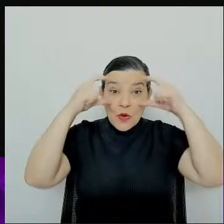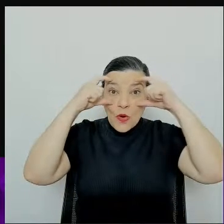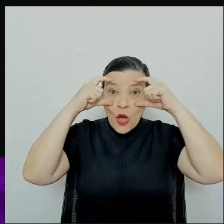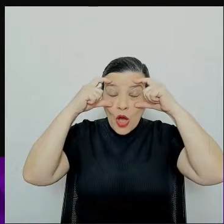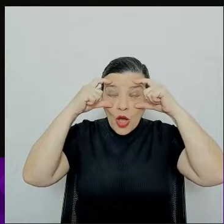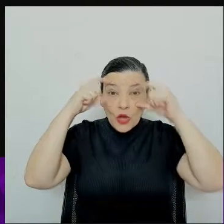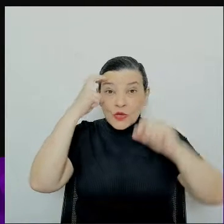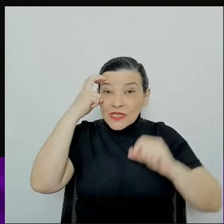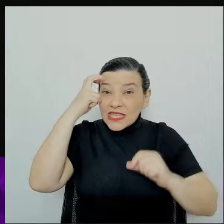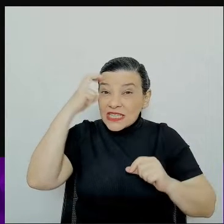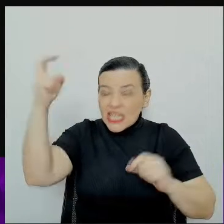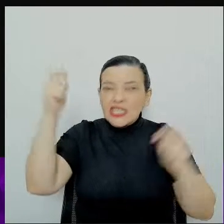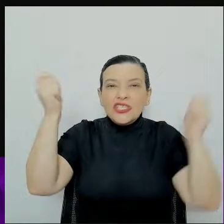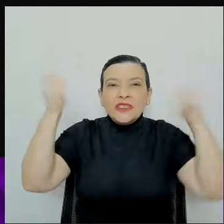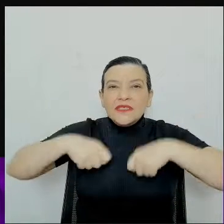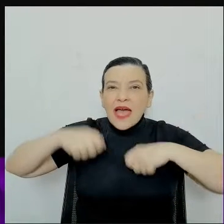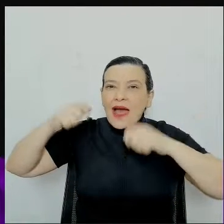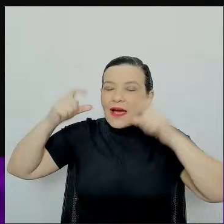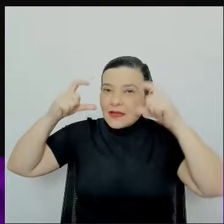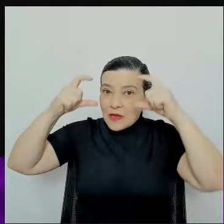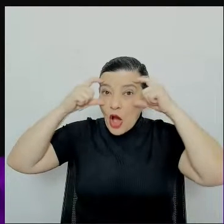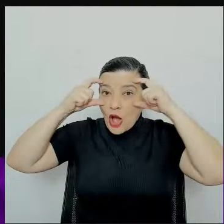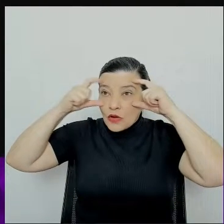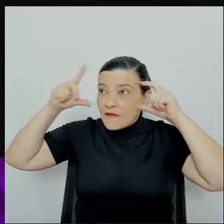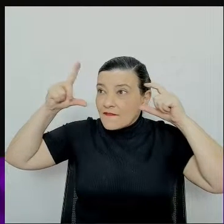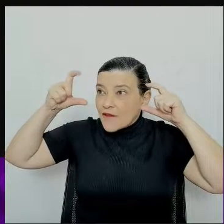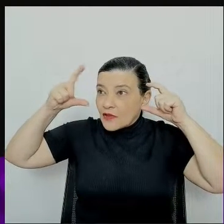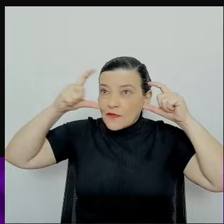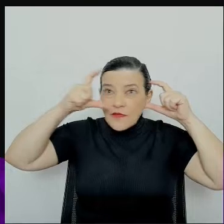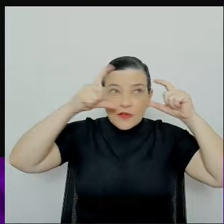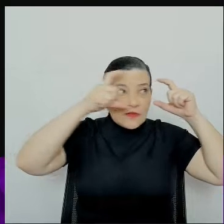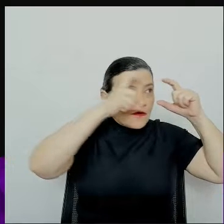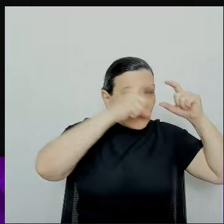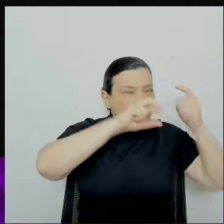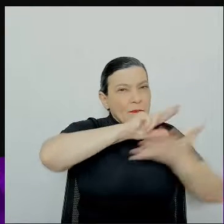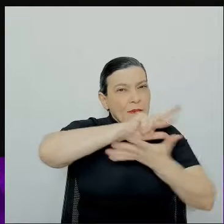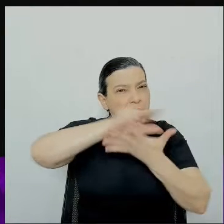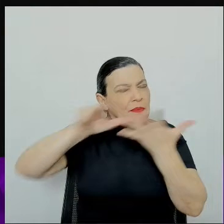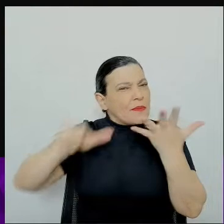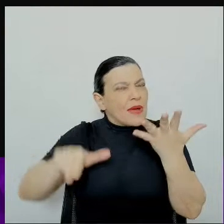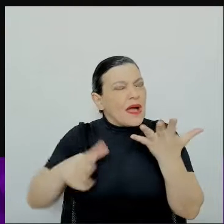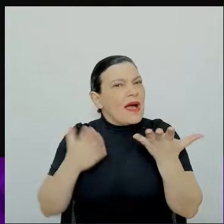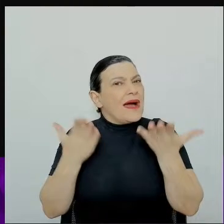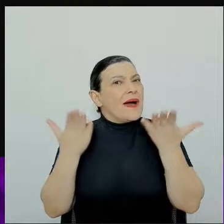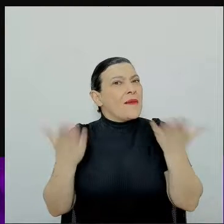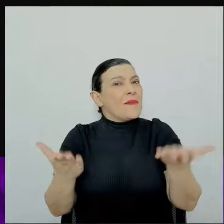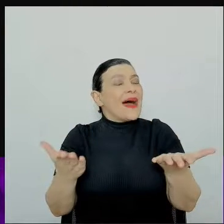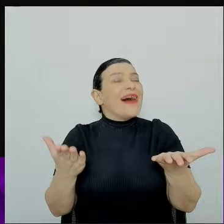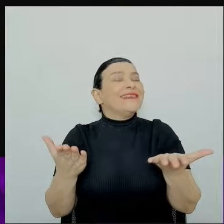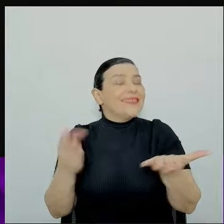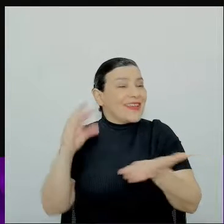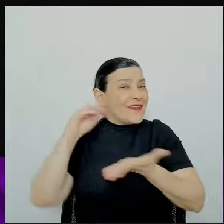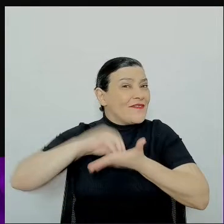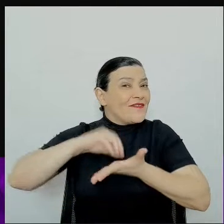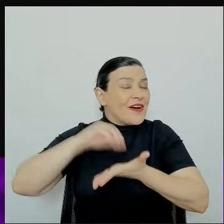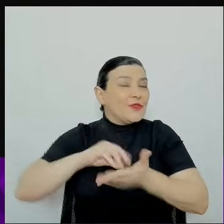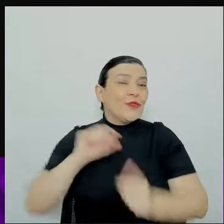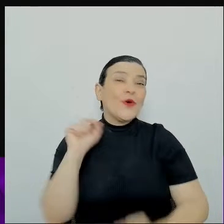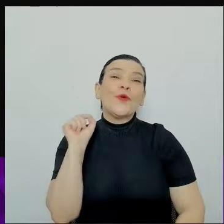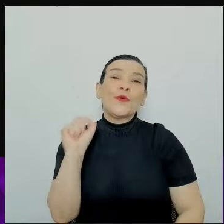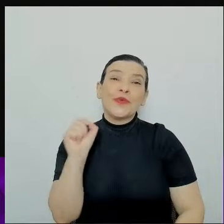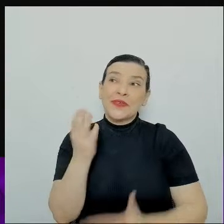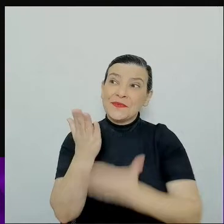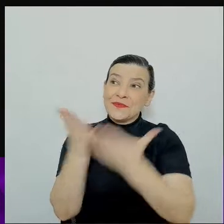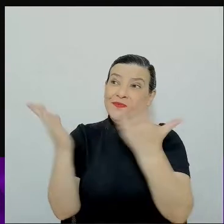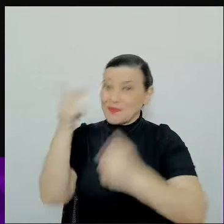que estavam na sua frente, entre outros benefícios, né? Mas o que eles não perceberam era que as pessoas que